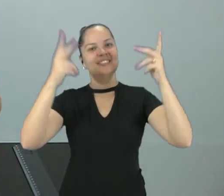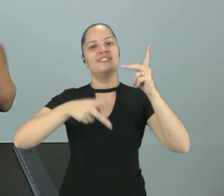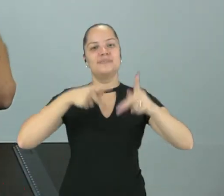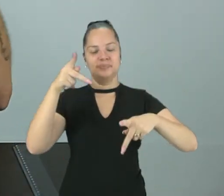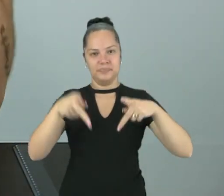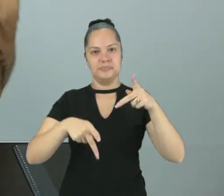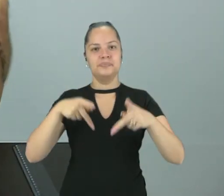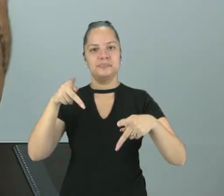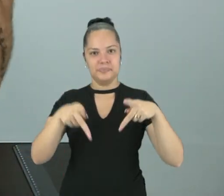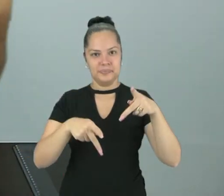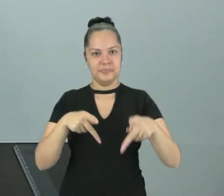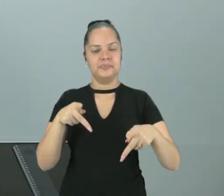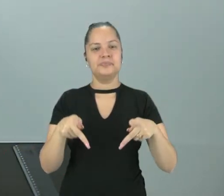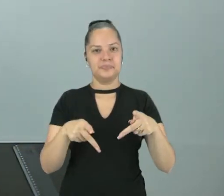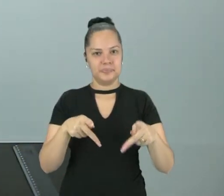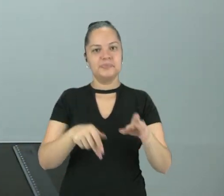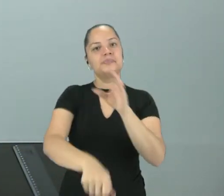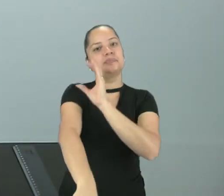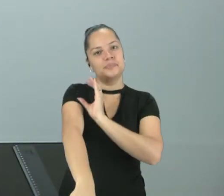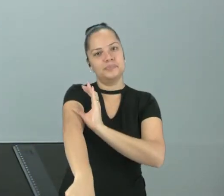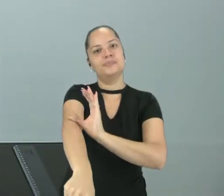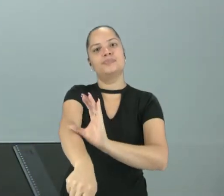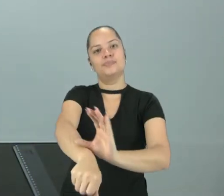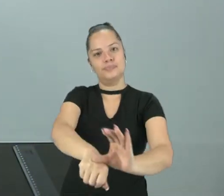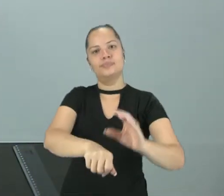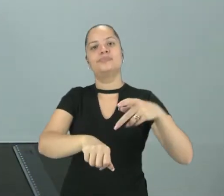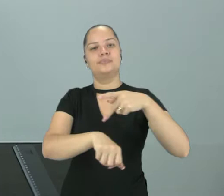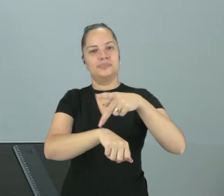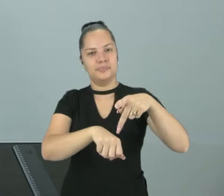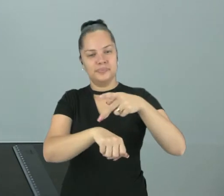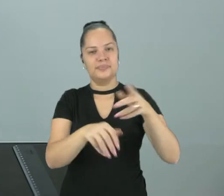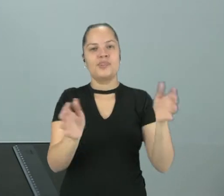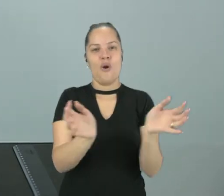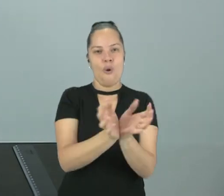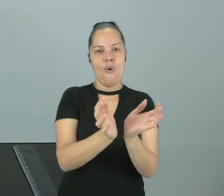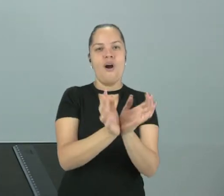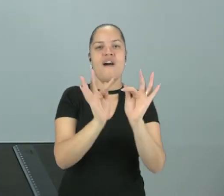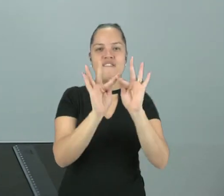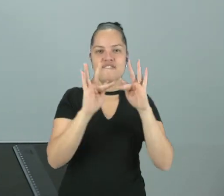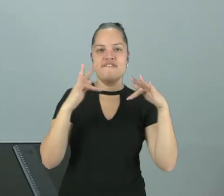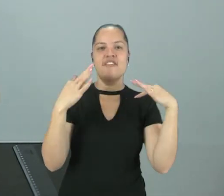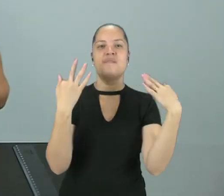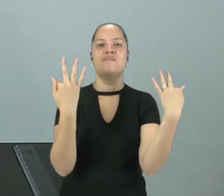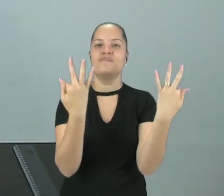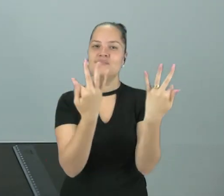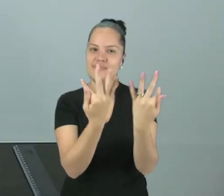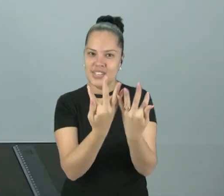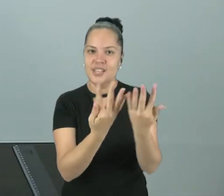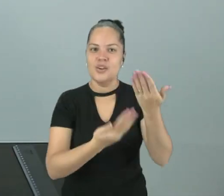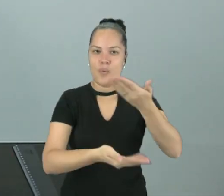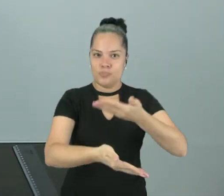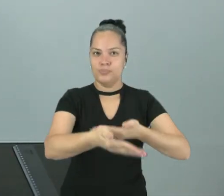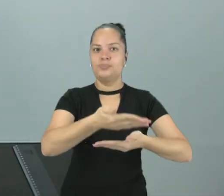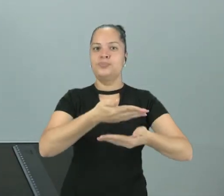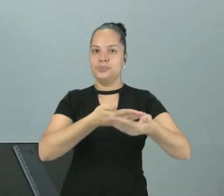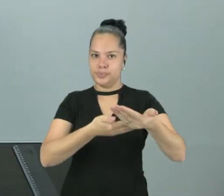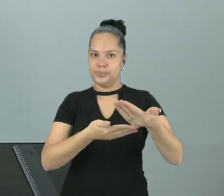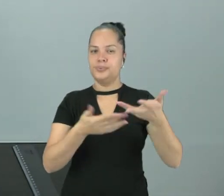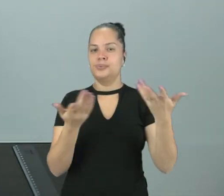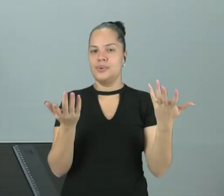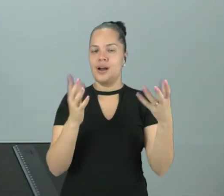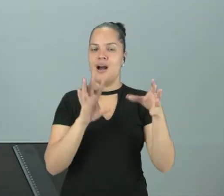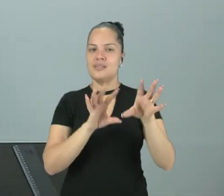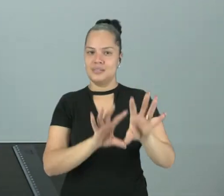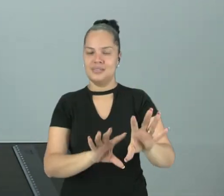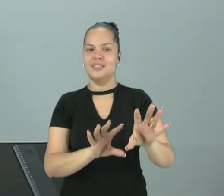né o festejo cultural né que junta a família as pessoas se juntam ali em